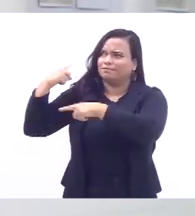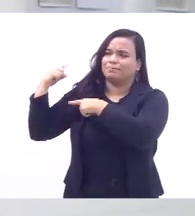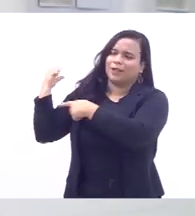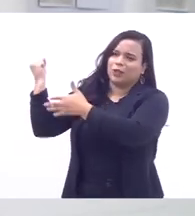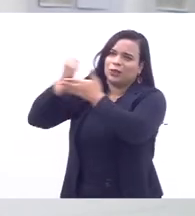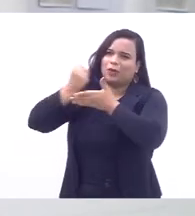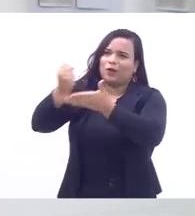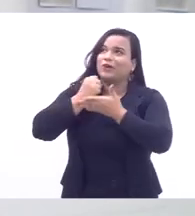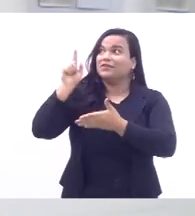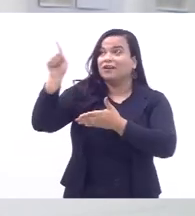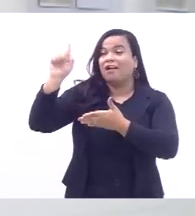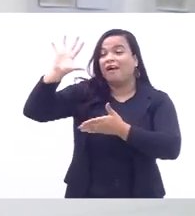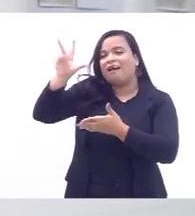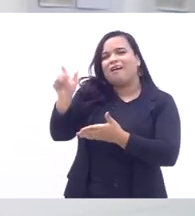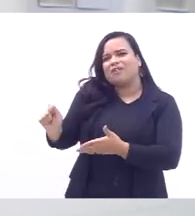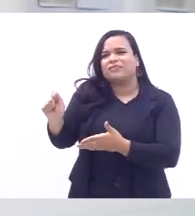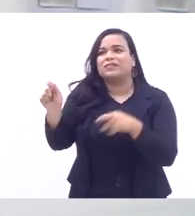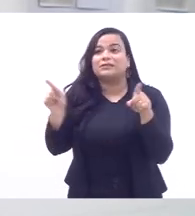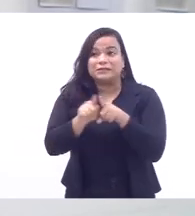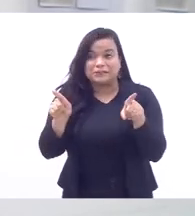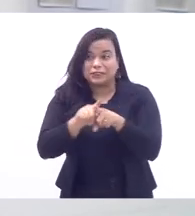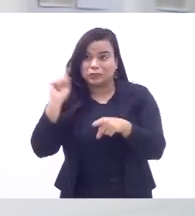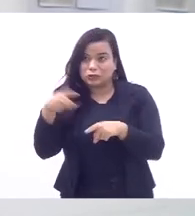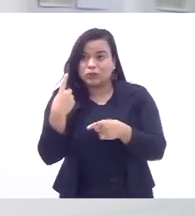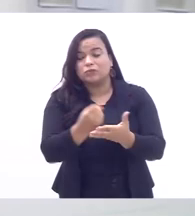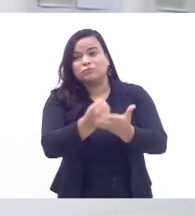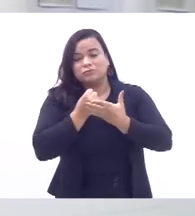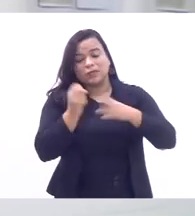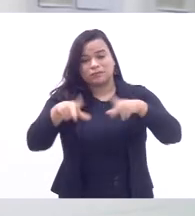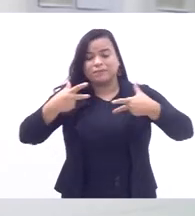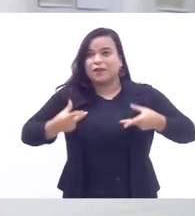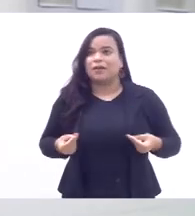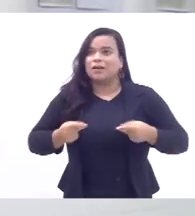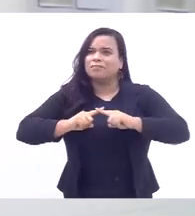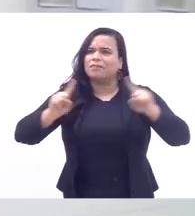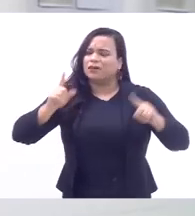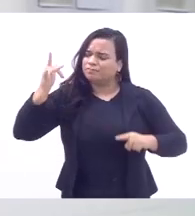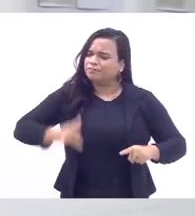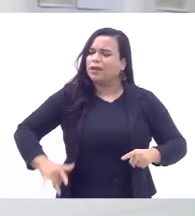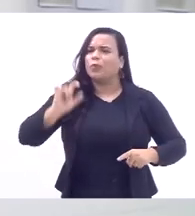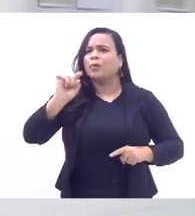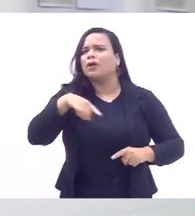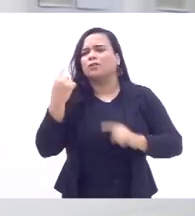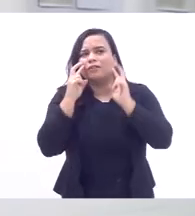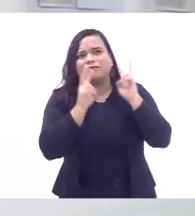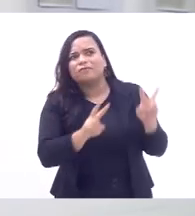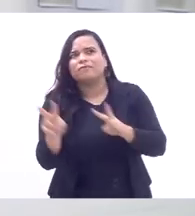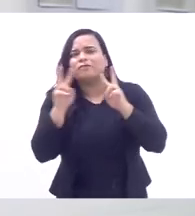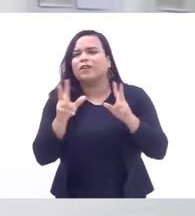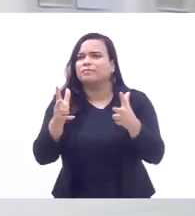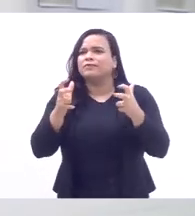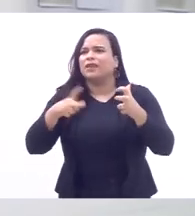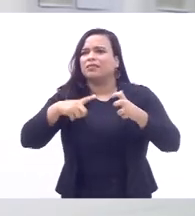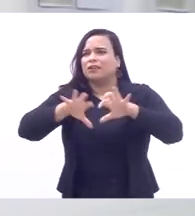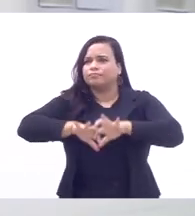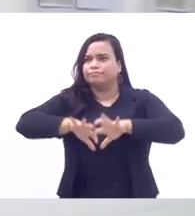África. Nós somos agraciados com isso e, infelizmente, a gente observa uma grande divisão.